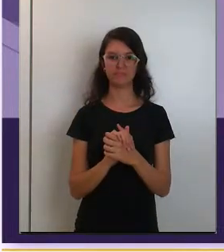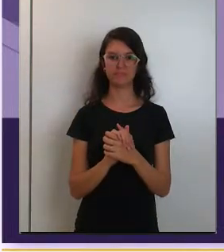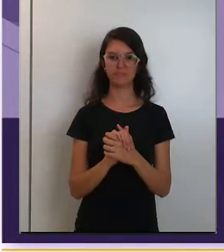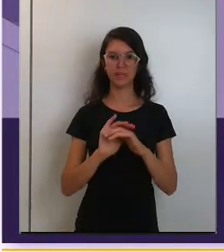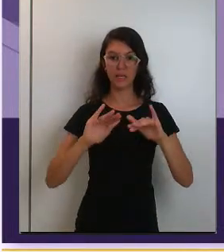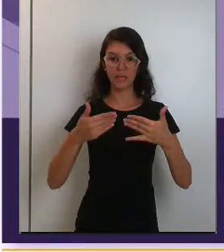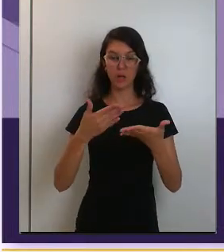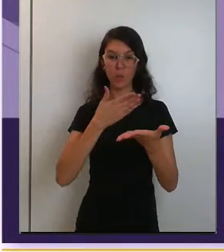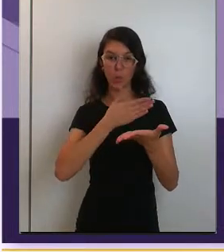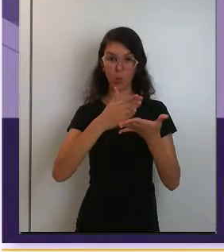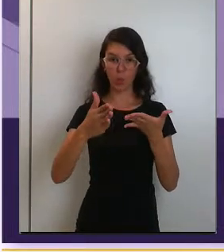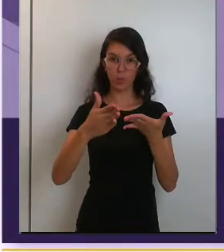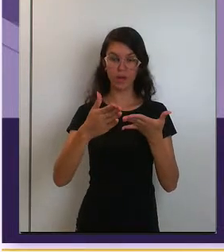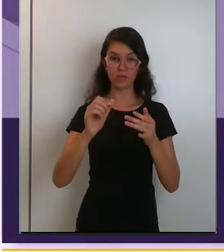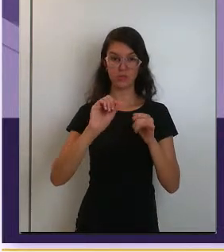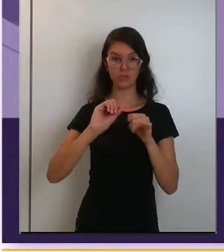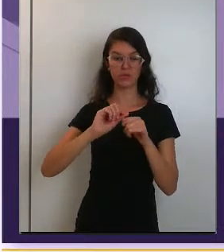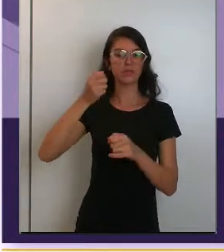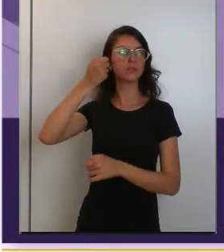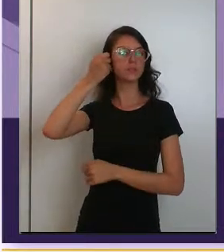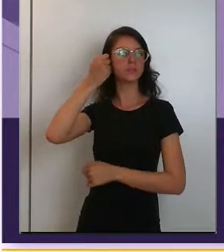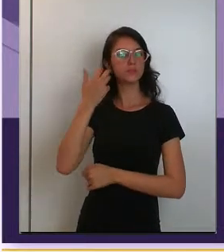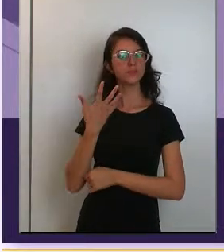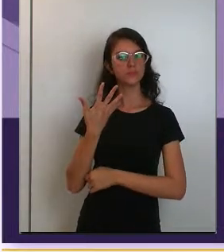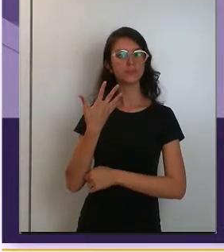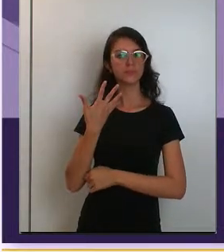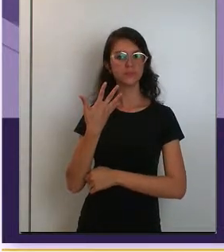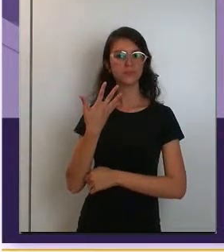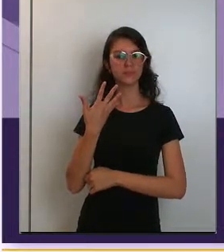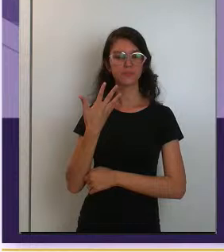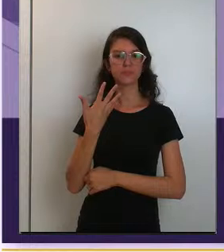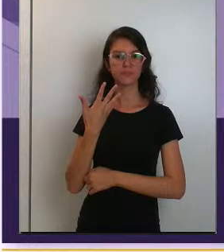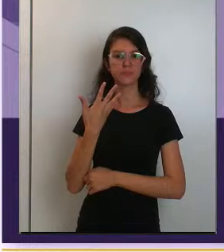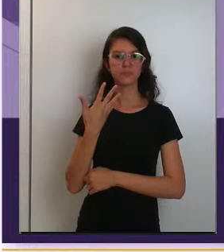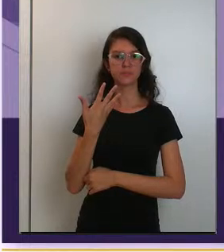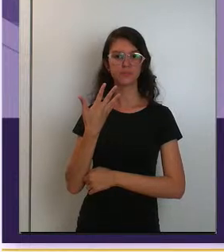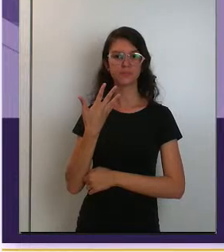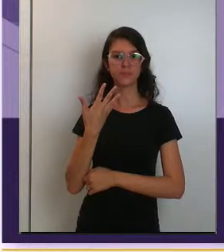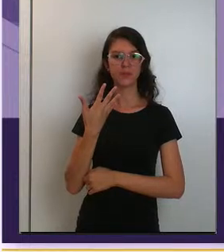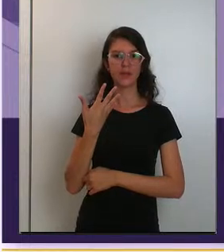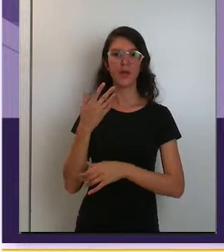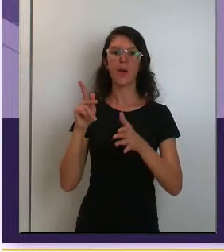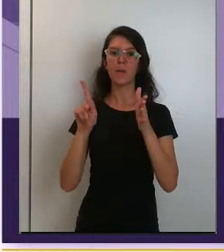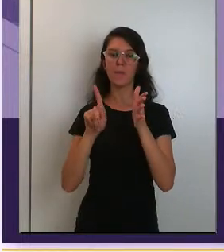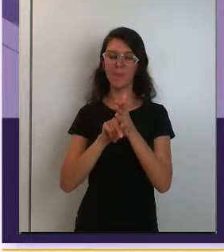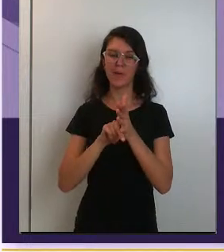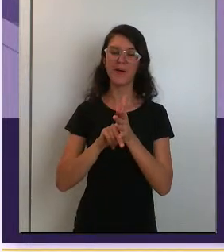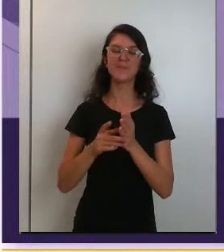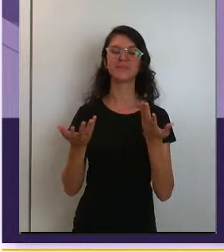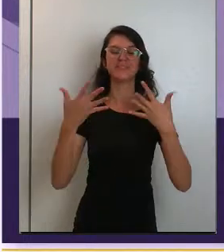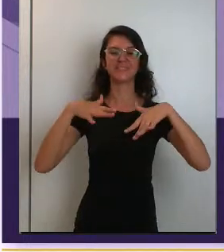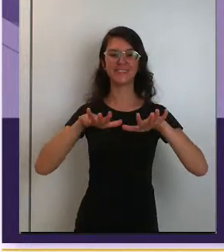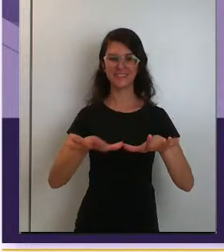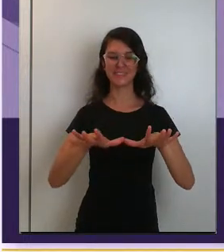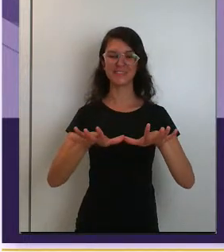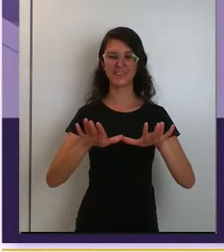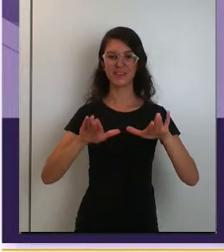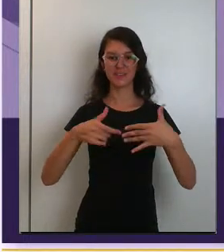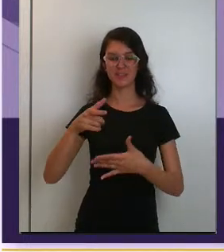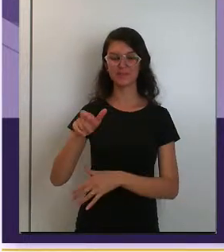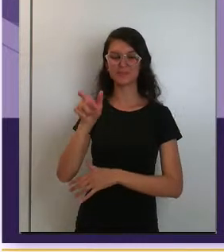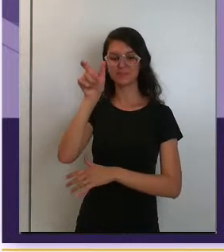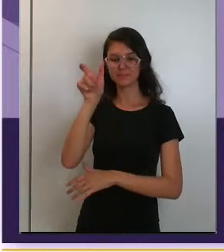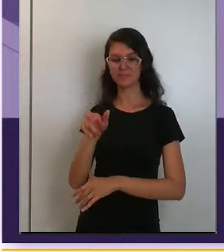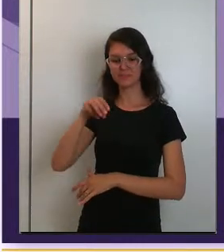Inicio fazendo minha autodescrição, né, que visa a questão da inclusão. Meu nome é Márcia Camei